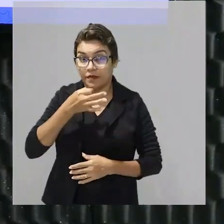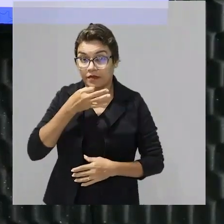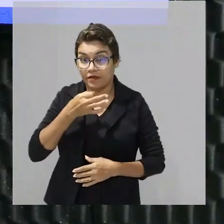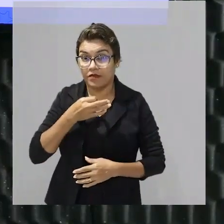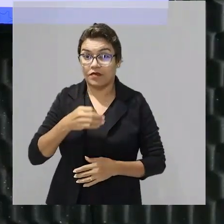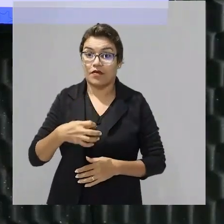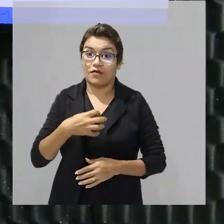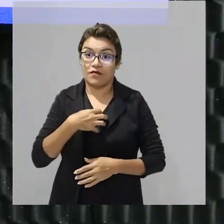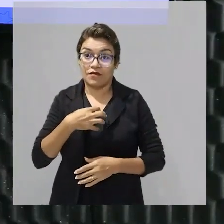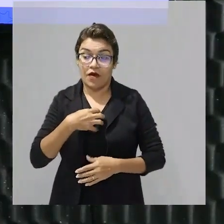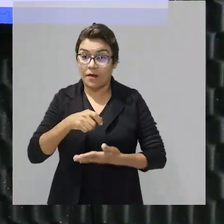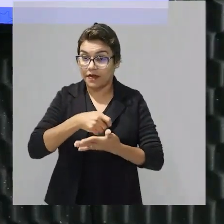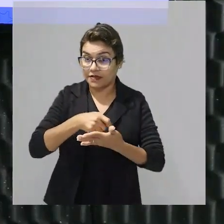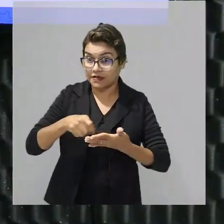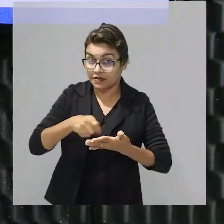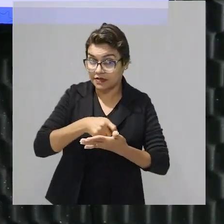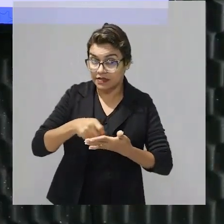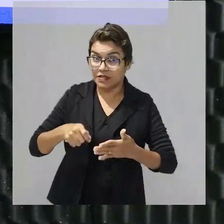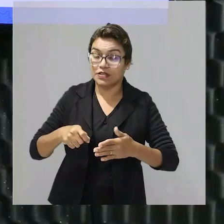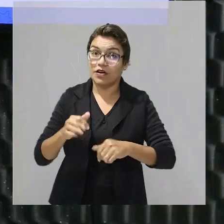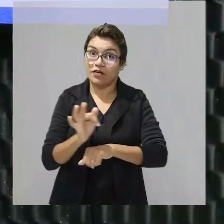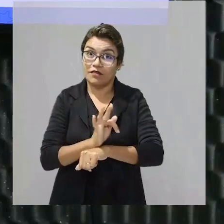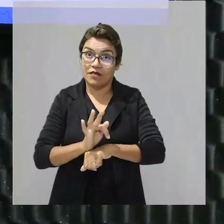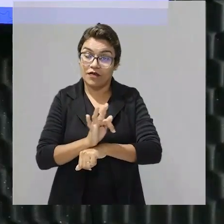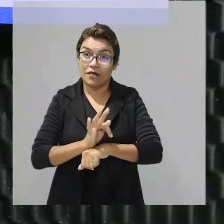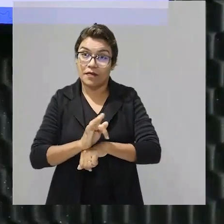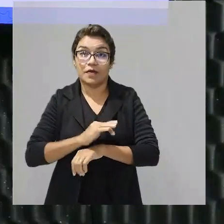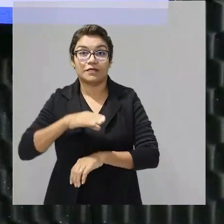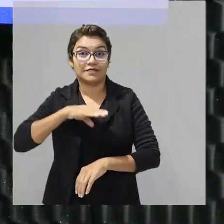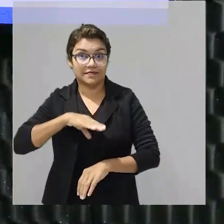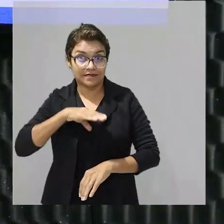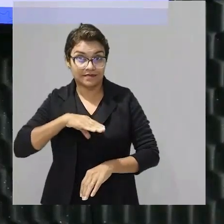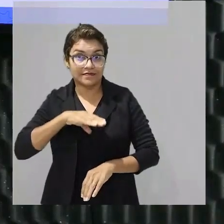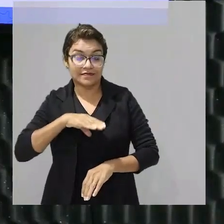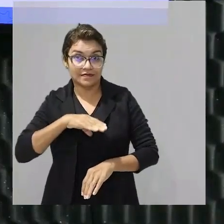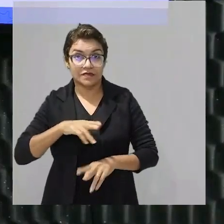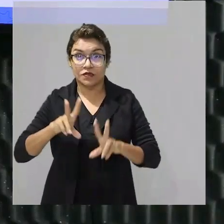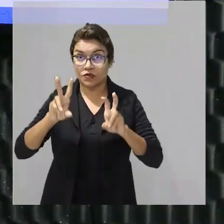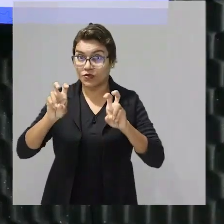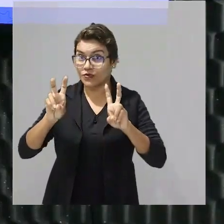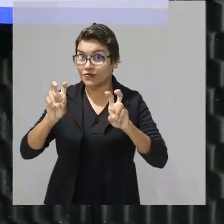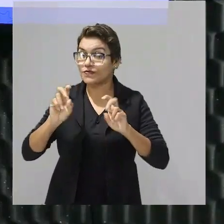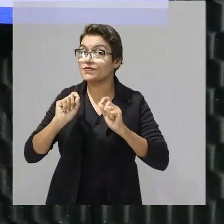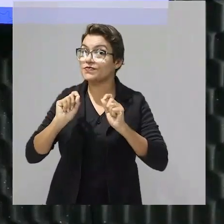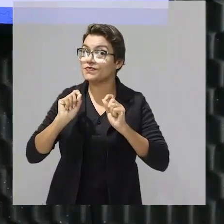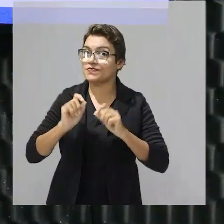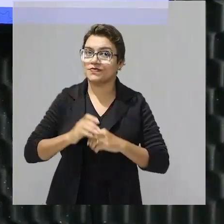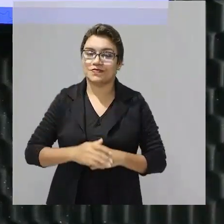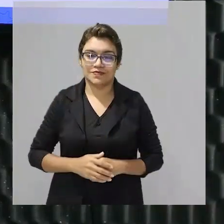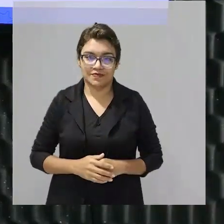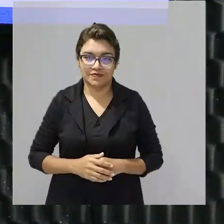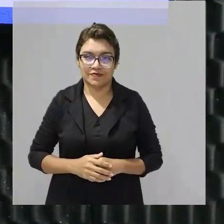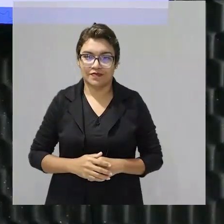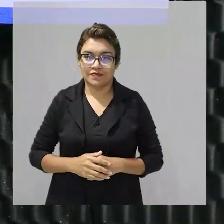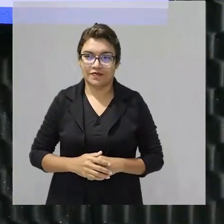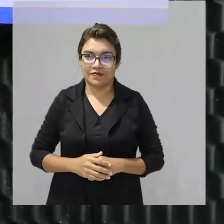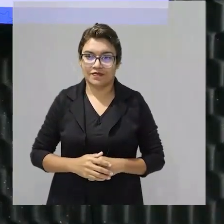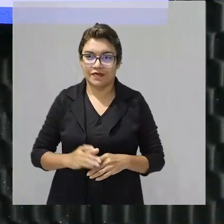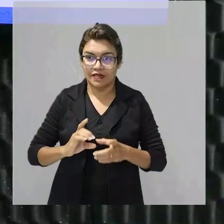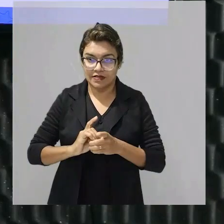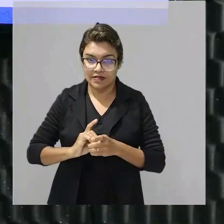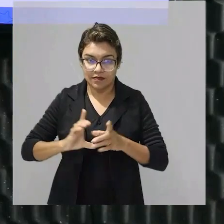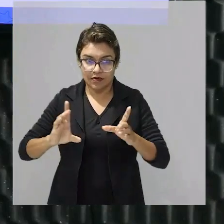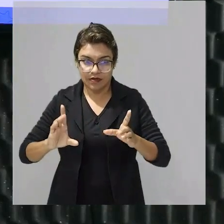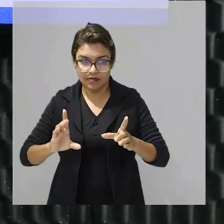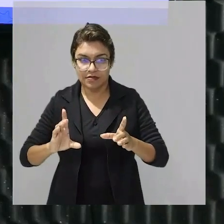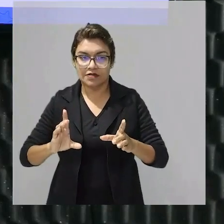não leu ainda, deve estar estudando errado. Então se liga aqui nas dicas da plataforma Gonçalves Dias. A partir